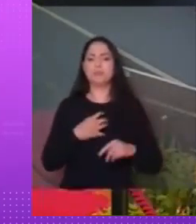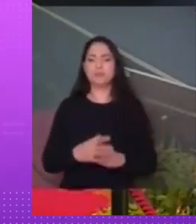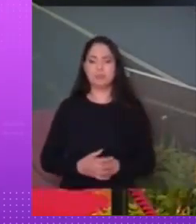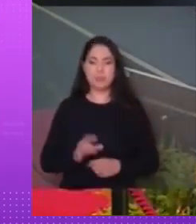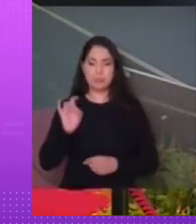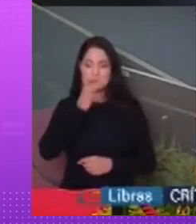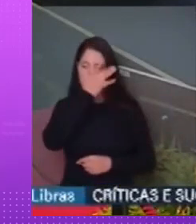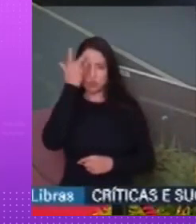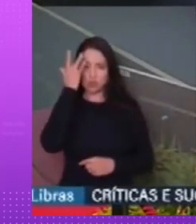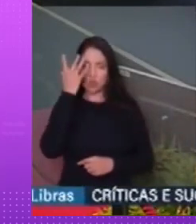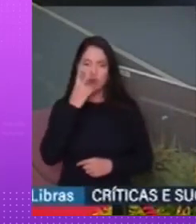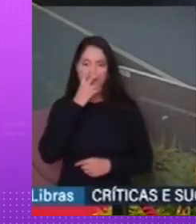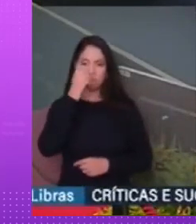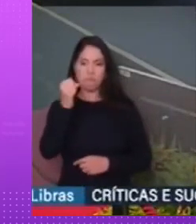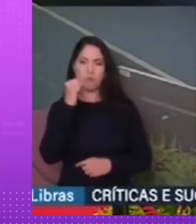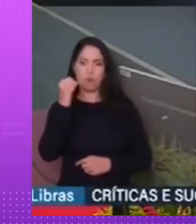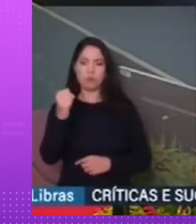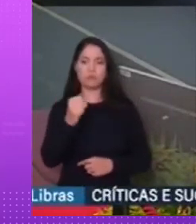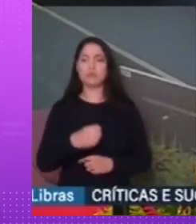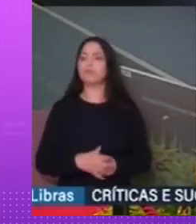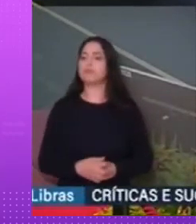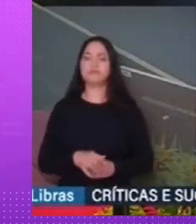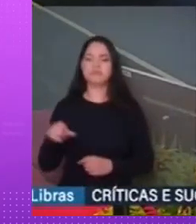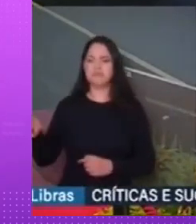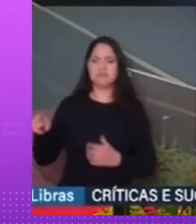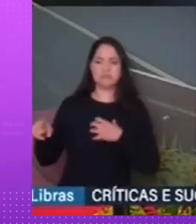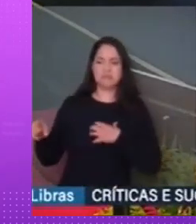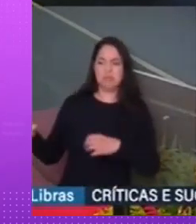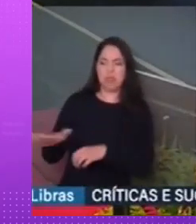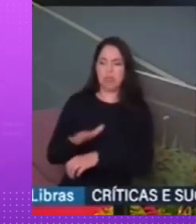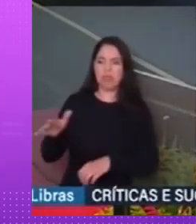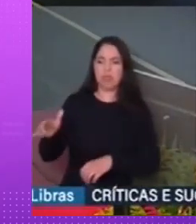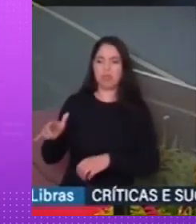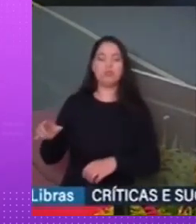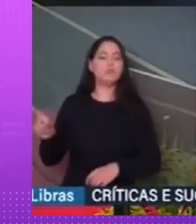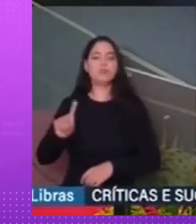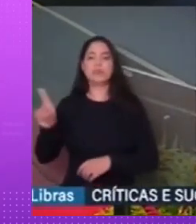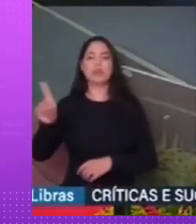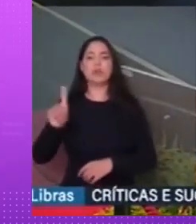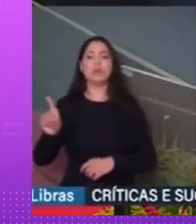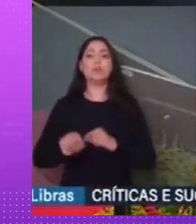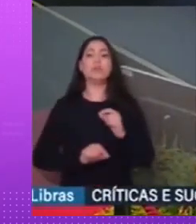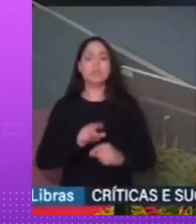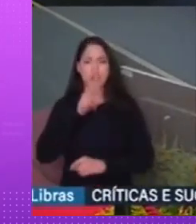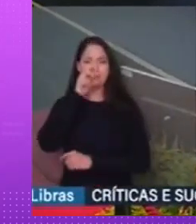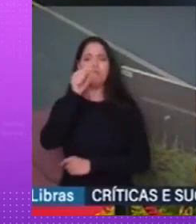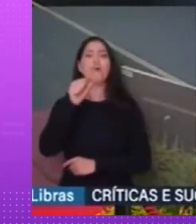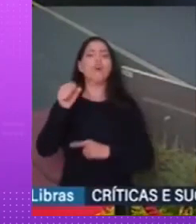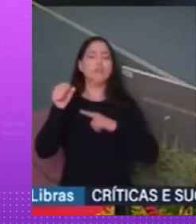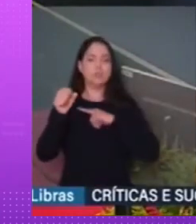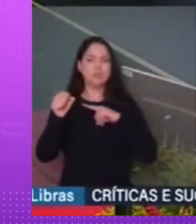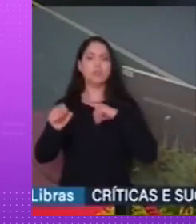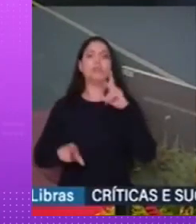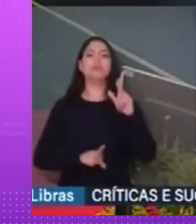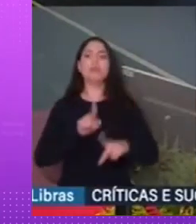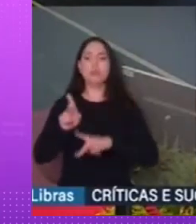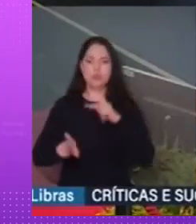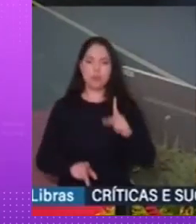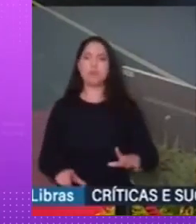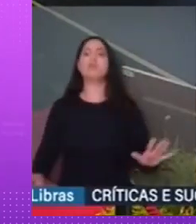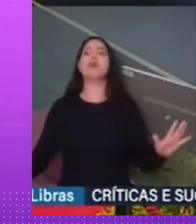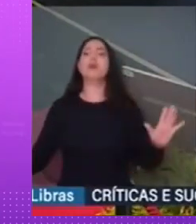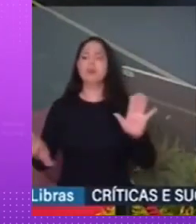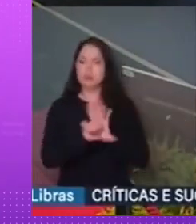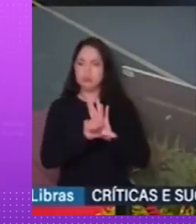Óbvio, mas temos que dar a dimensão que as coisas têm. E o que me parece é um certo exagero, né, de todos os